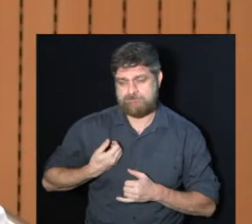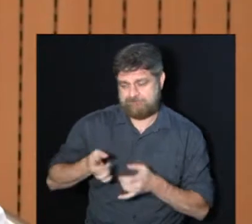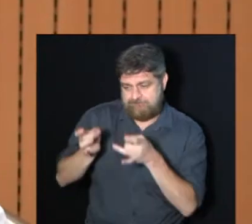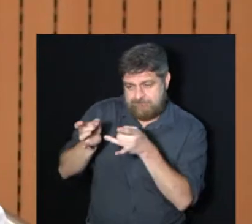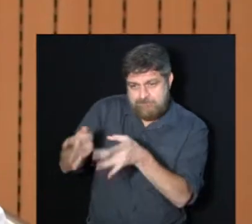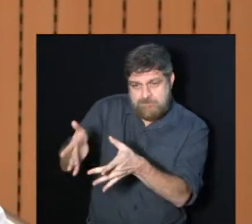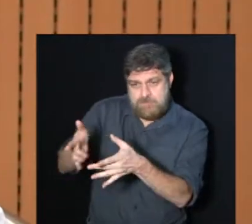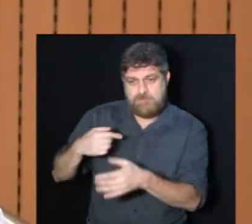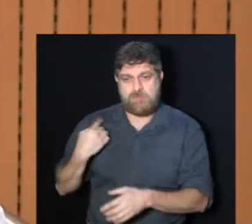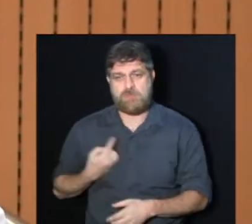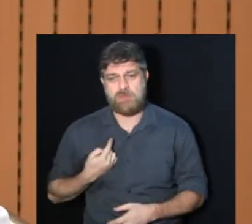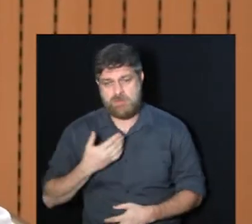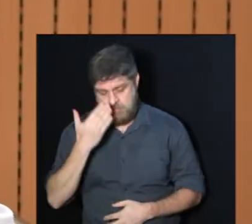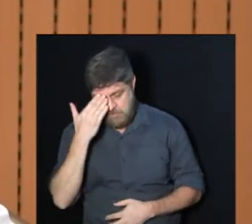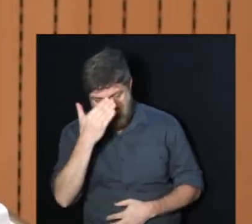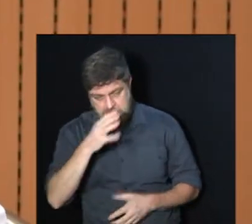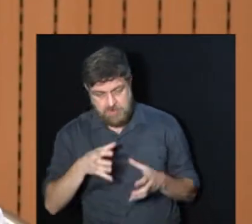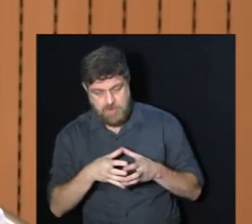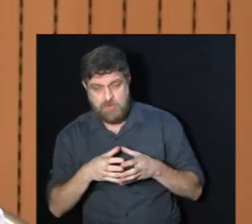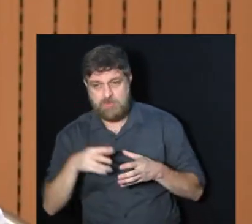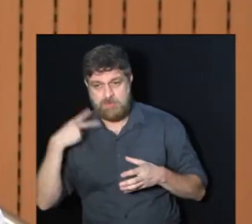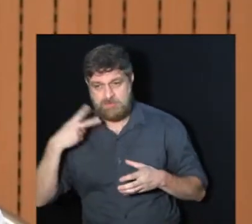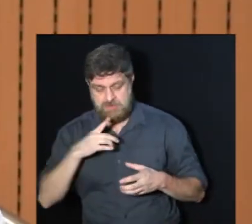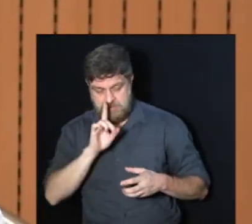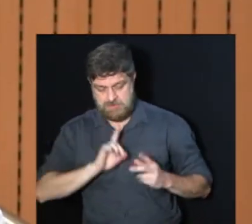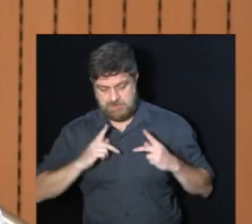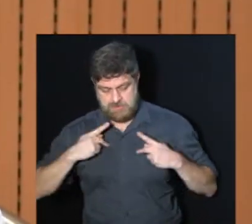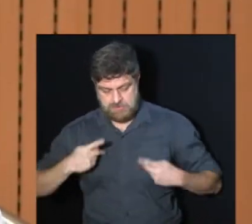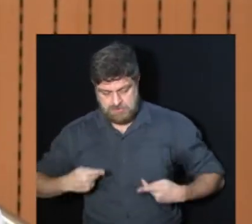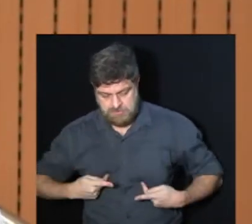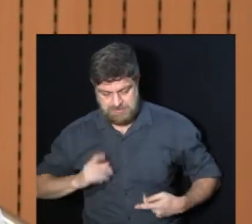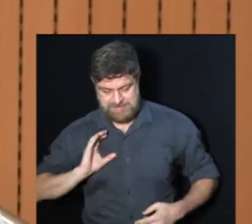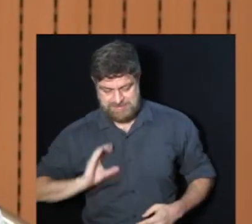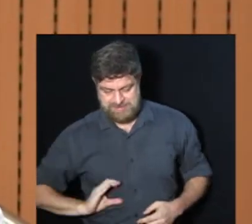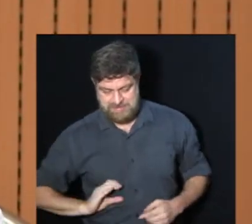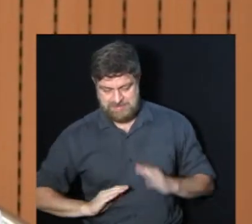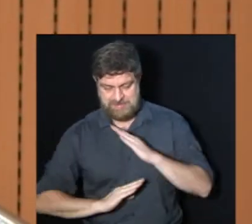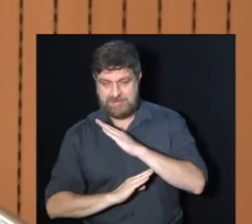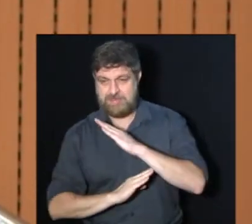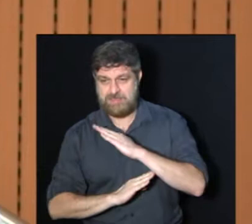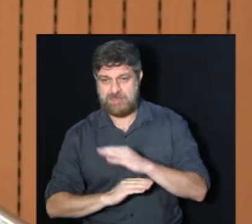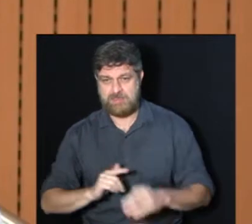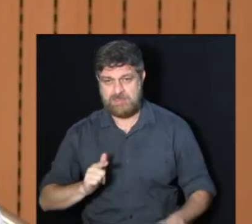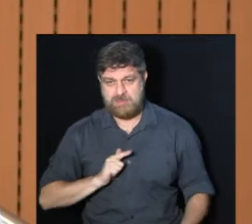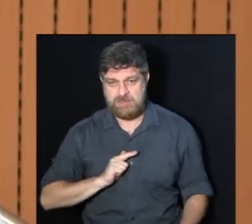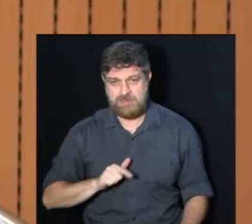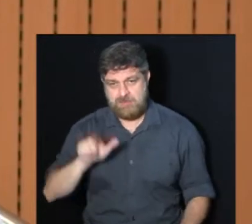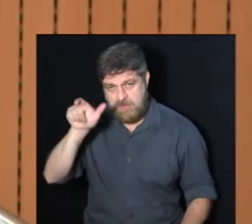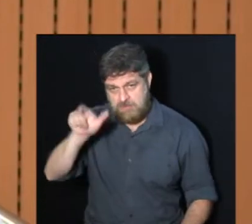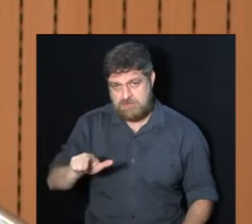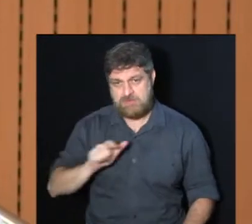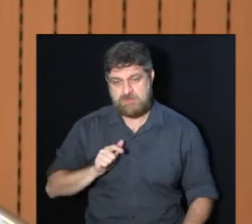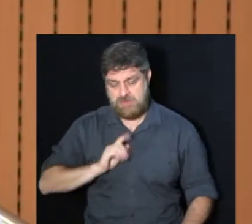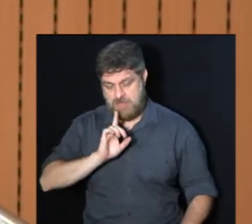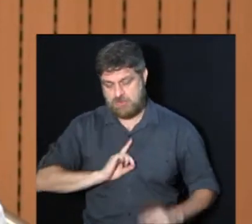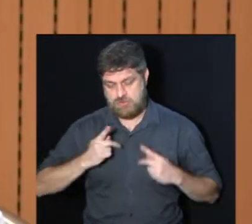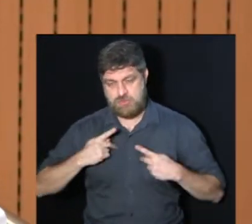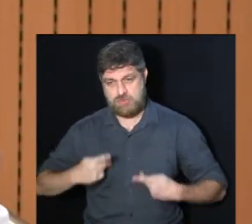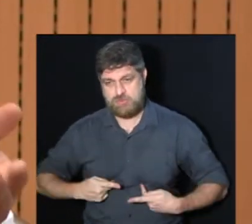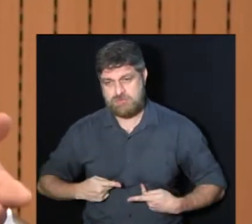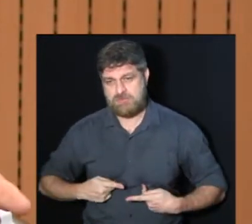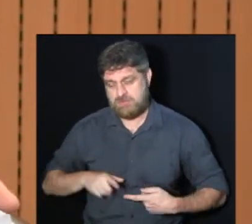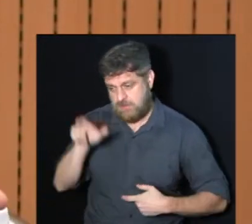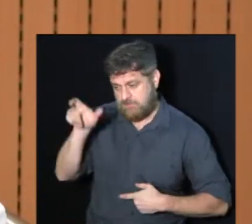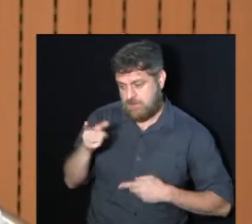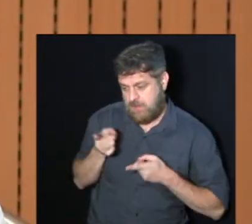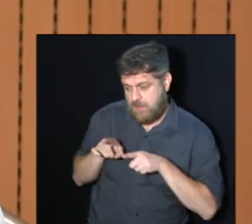de Direitos Humanos e da Cidadania da Câmara de Campinas, que é promotora de ações no âmbito dos direitos humanos, que foi